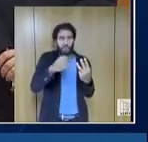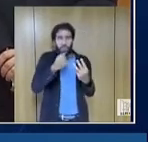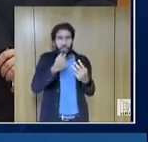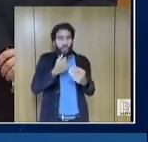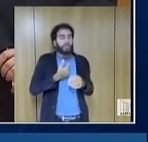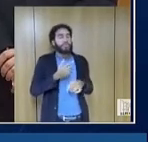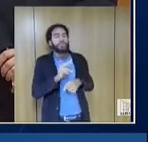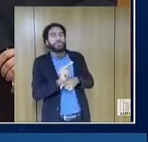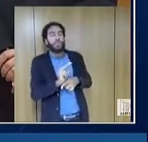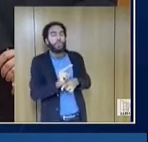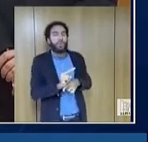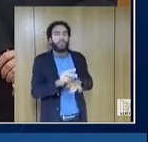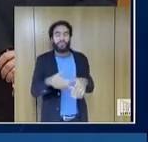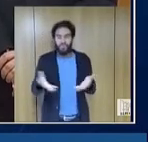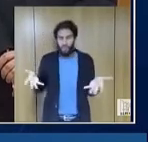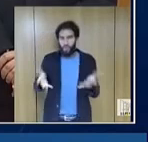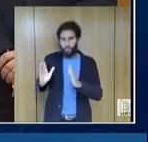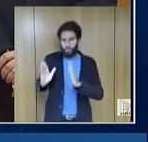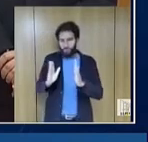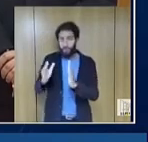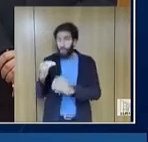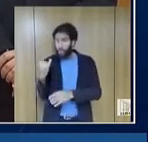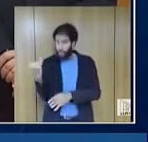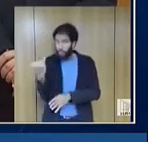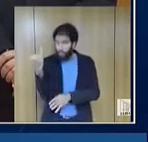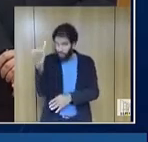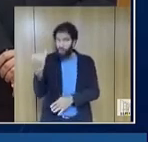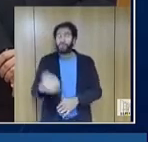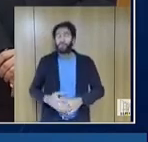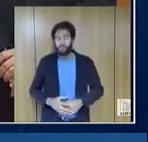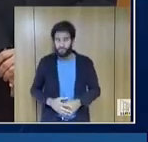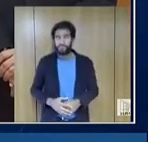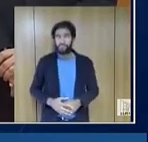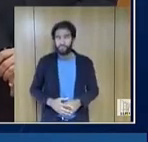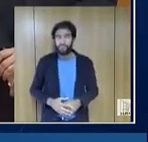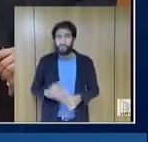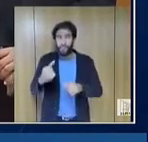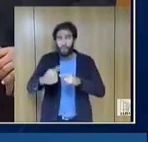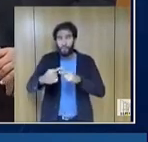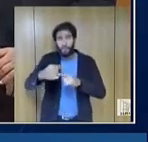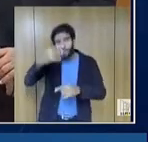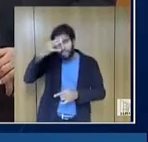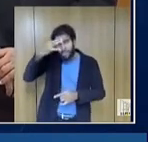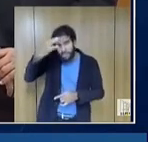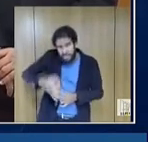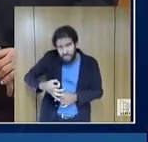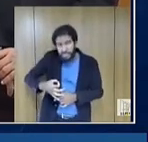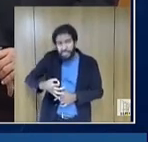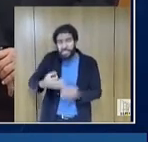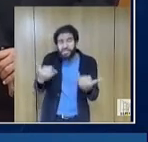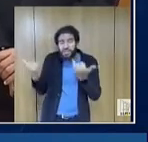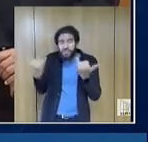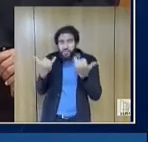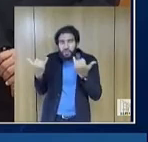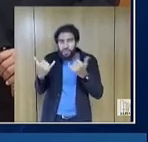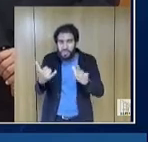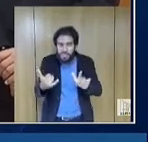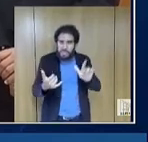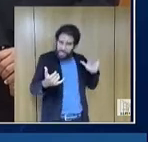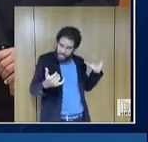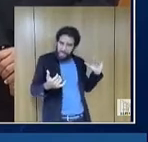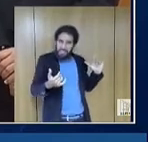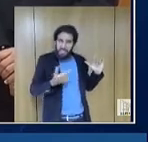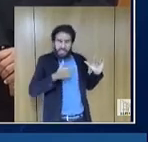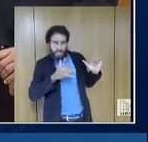todo o planejamento desse crime e possivelmente, quem sabe, até dos mandantes. Isso a gente espera, né?